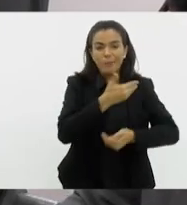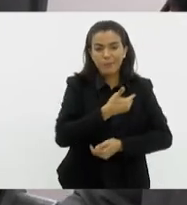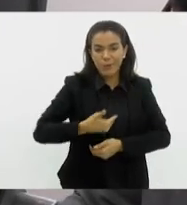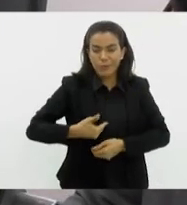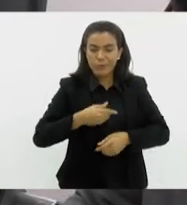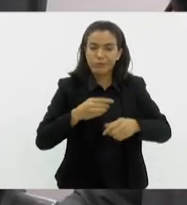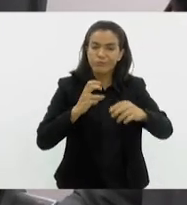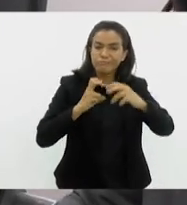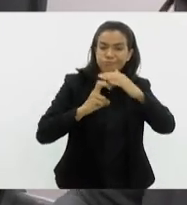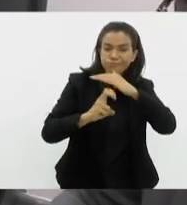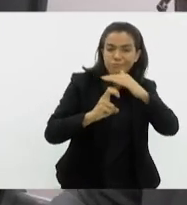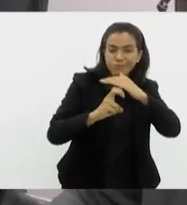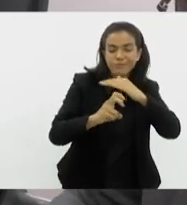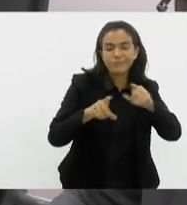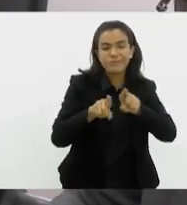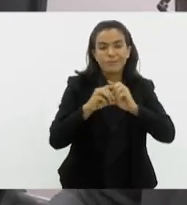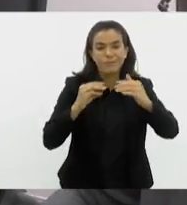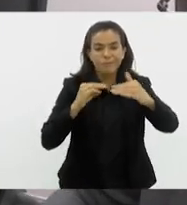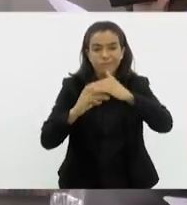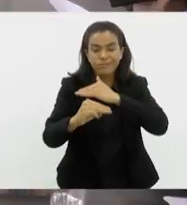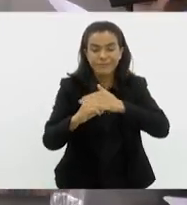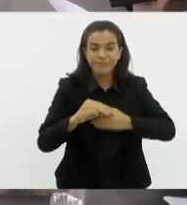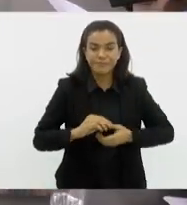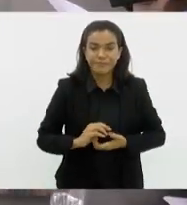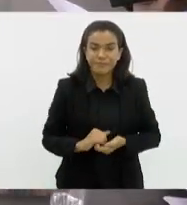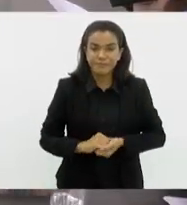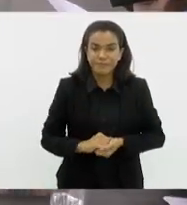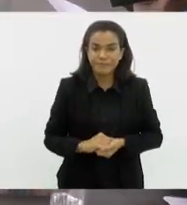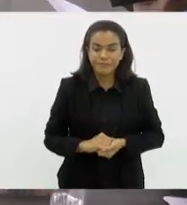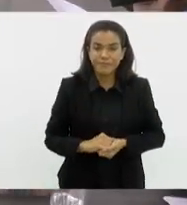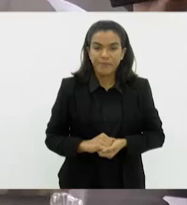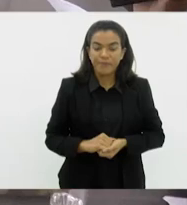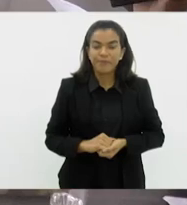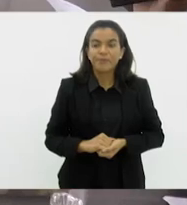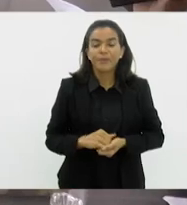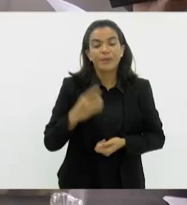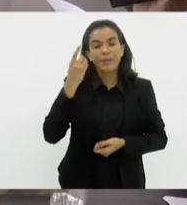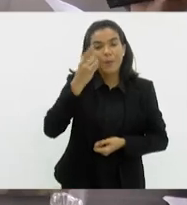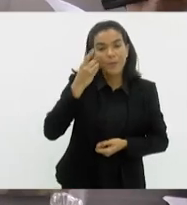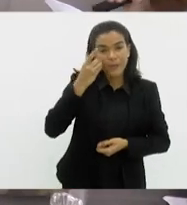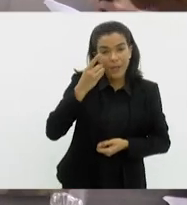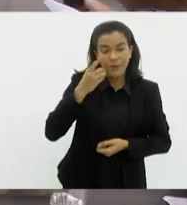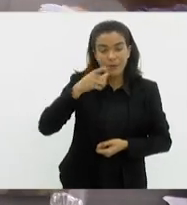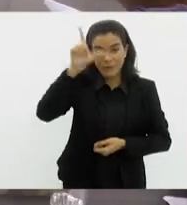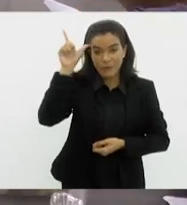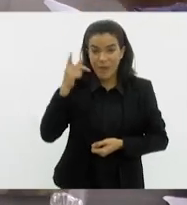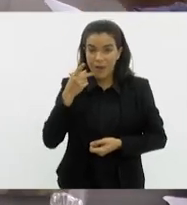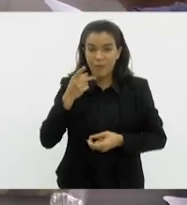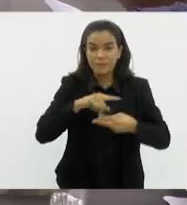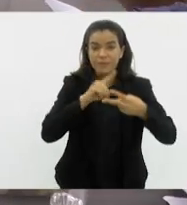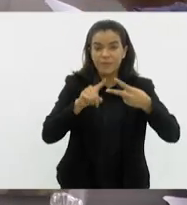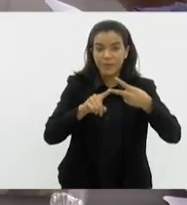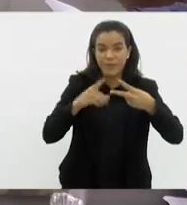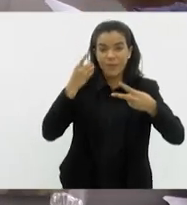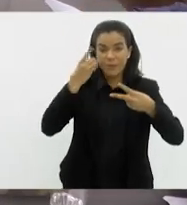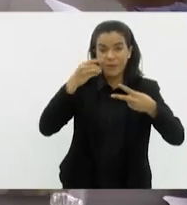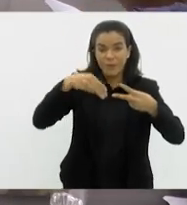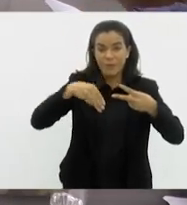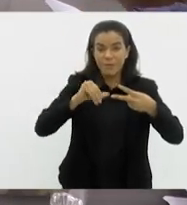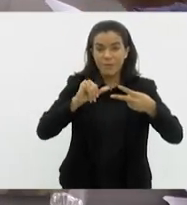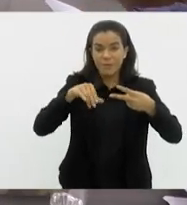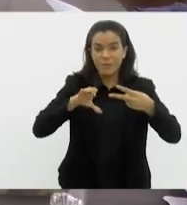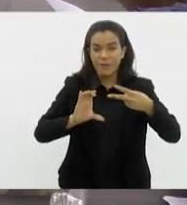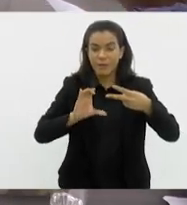metroviário. Presidente. Pela ordem, presidente. Pela ordem, deputado Carlos, deputado Luiz Paulo e deputado Carlos Mink. Senhor presidente, eu vou pedir